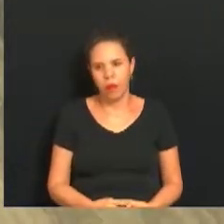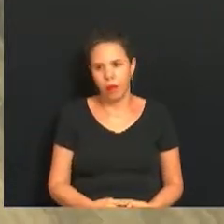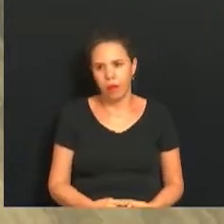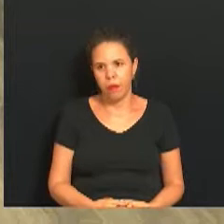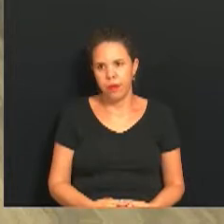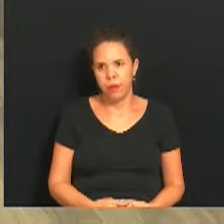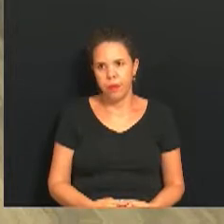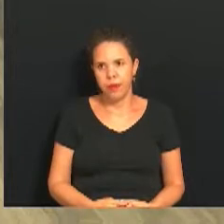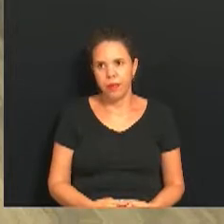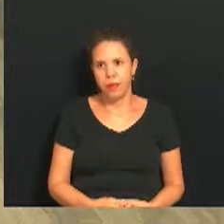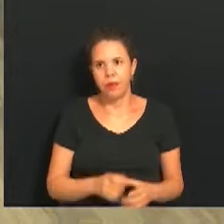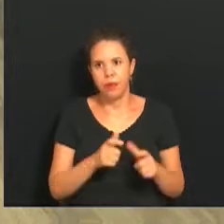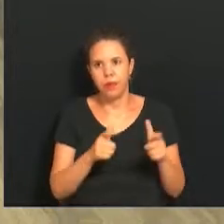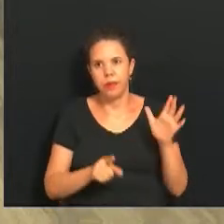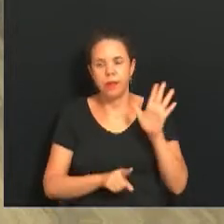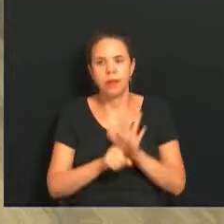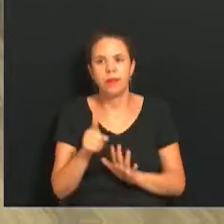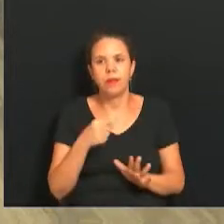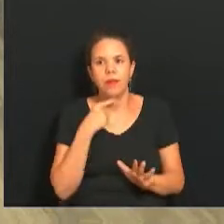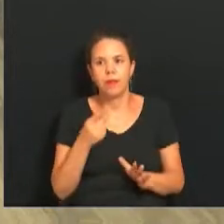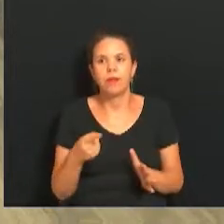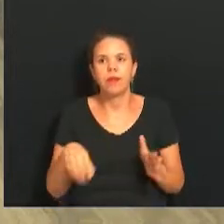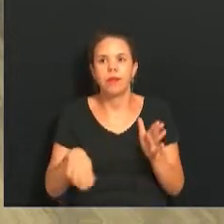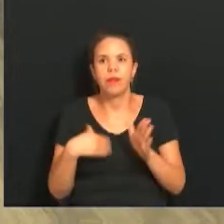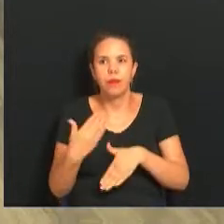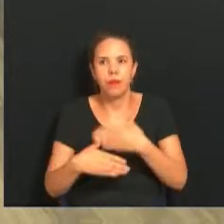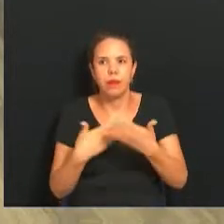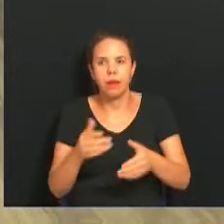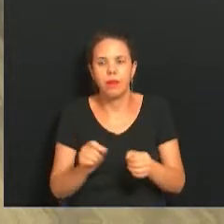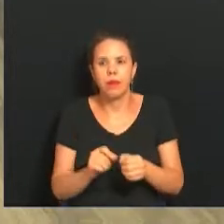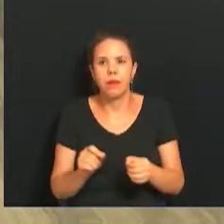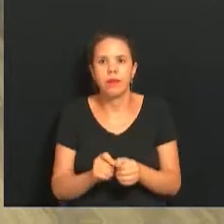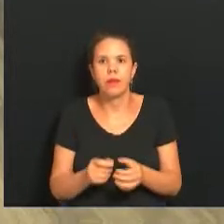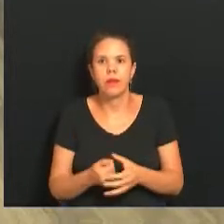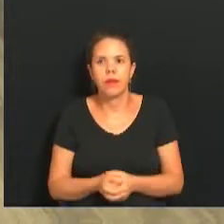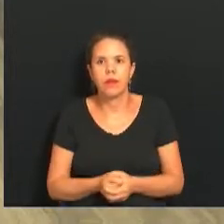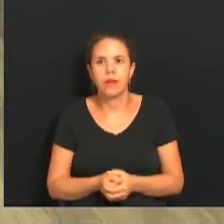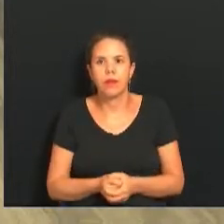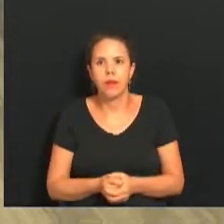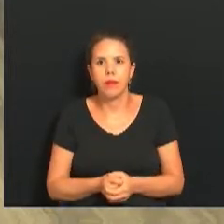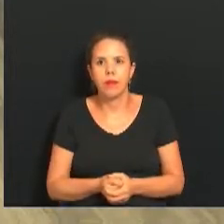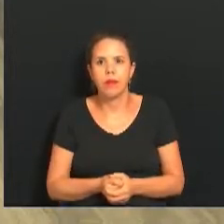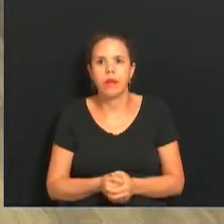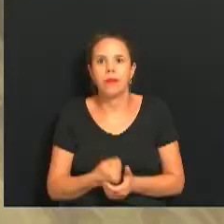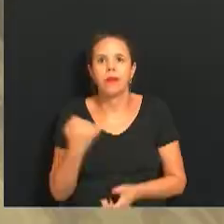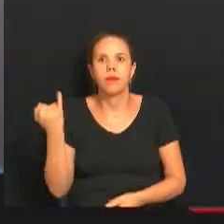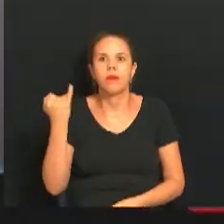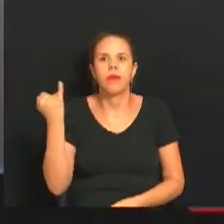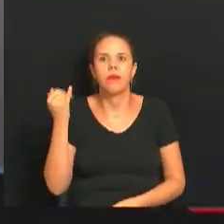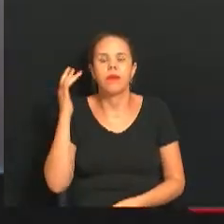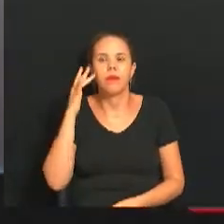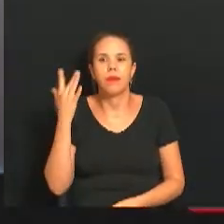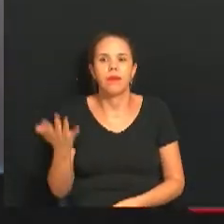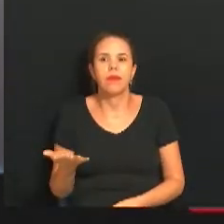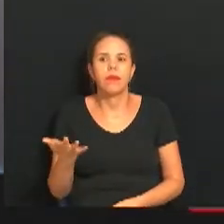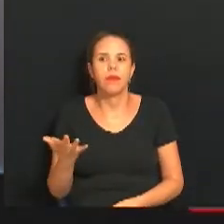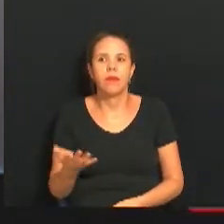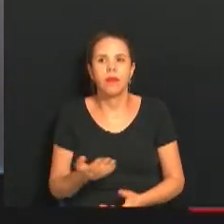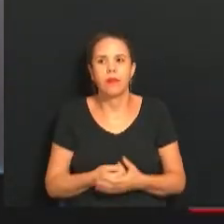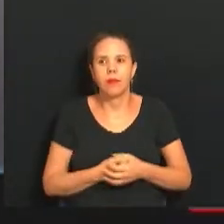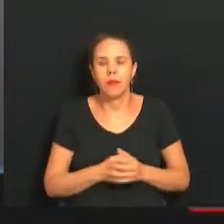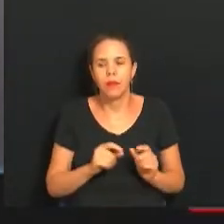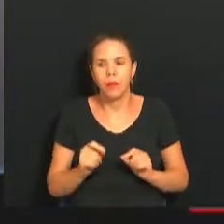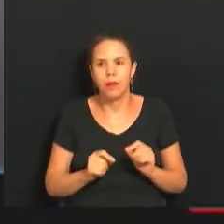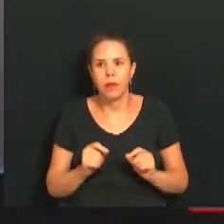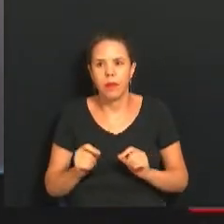Essa é uma grande pergunta que a gente vem se fazendo, né? E acho que uma questão importante é entender que